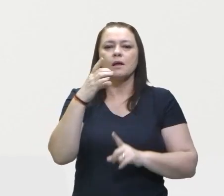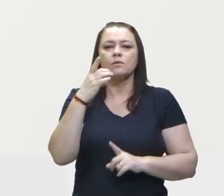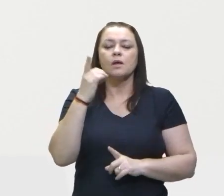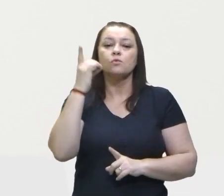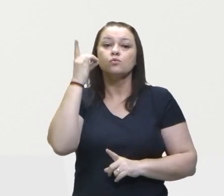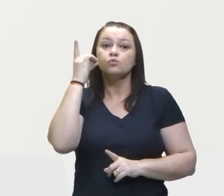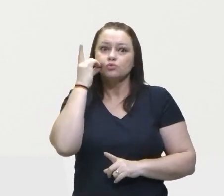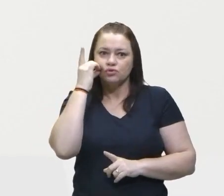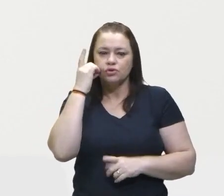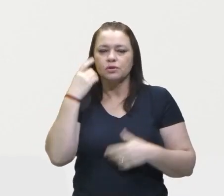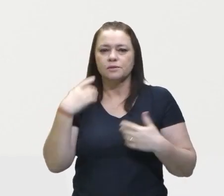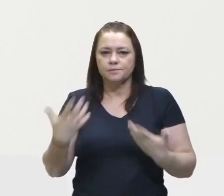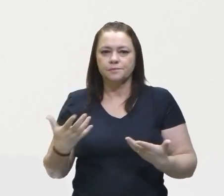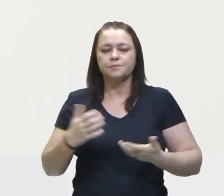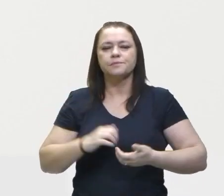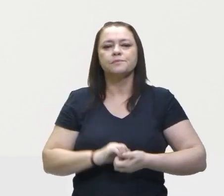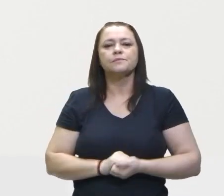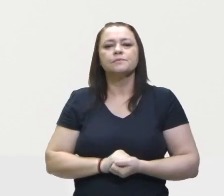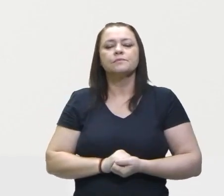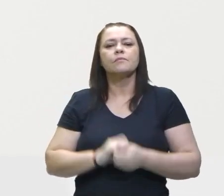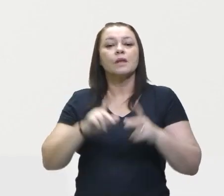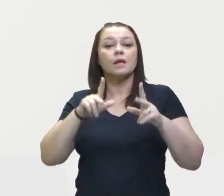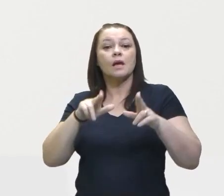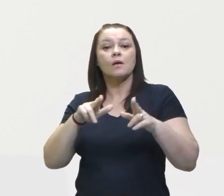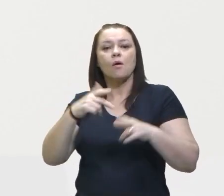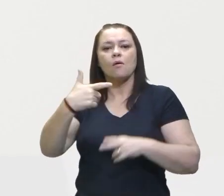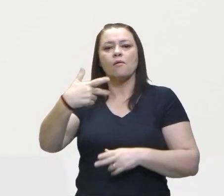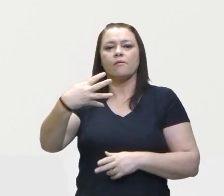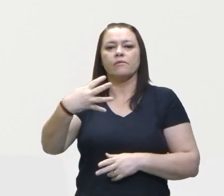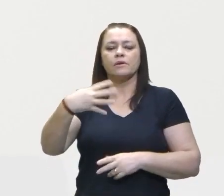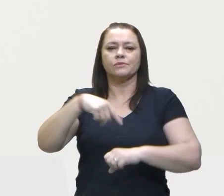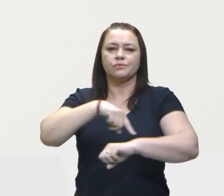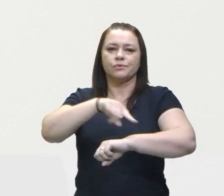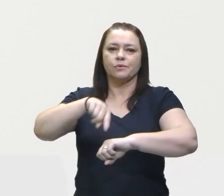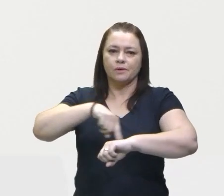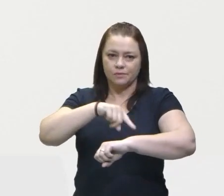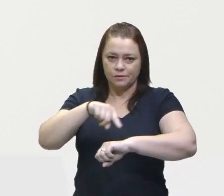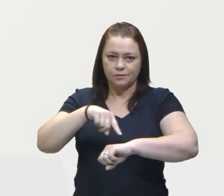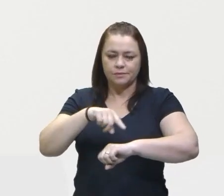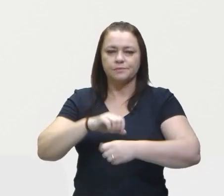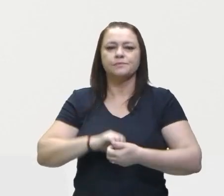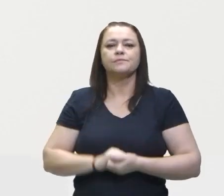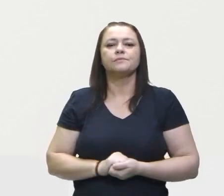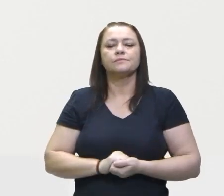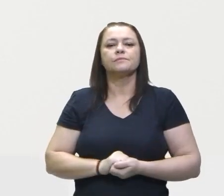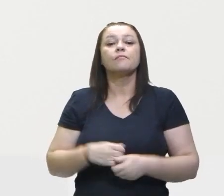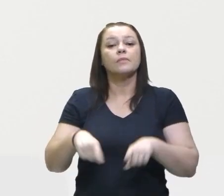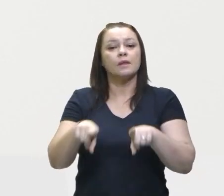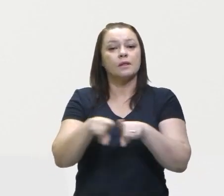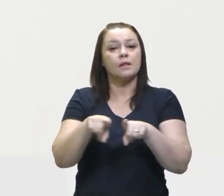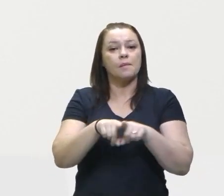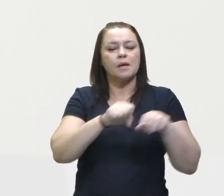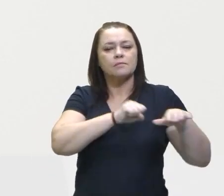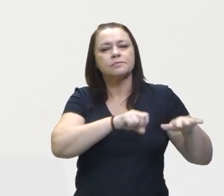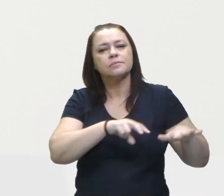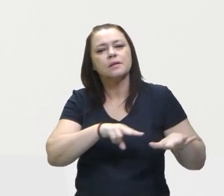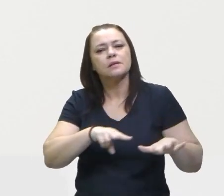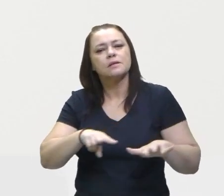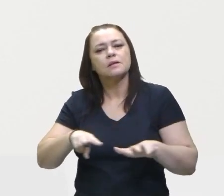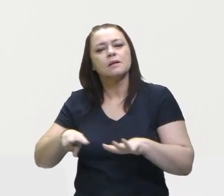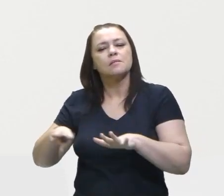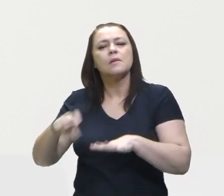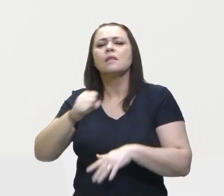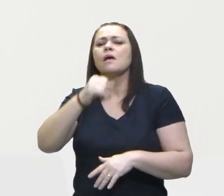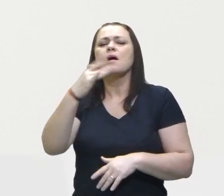o dia, que é igual a 24 horas. Temos a semana.